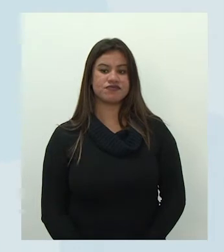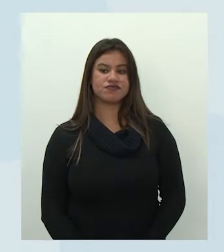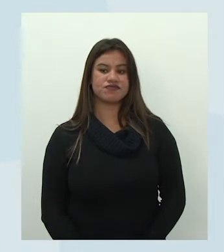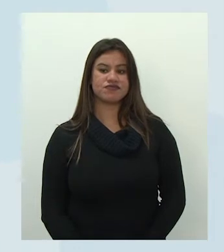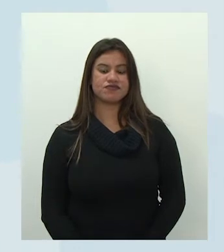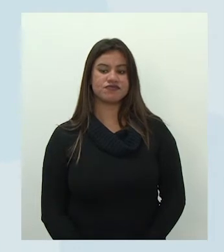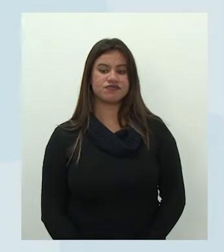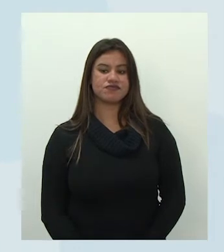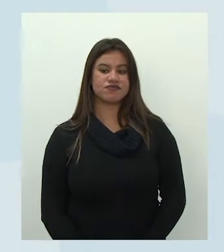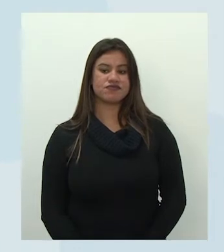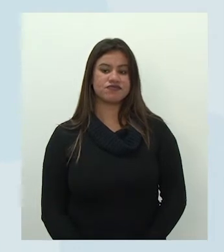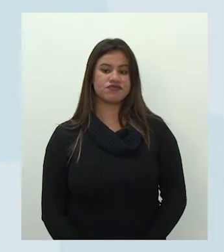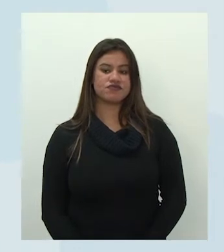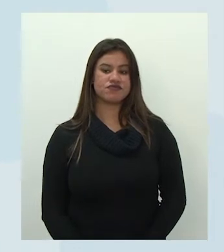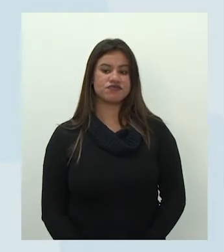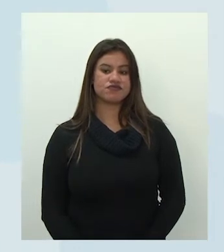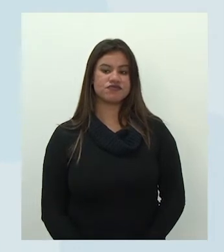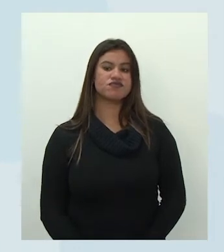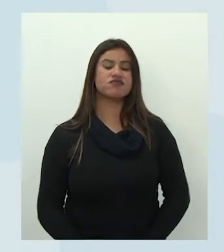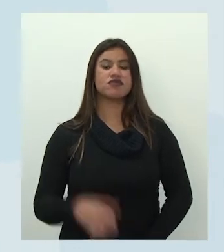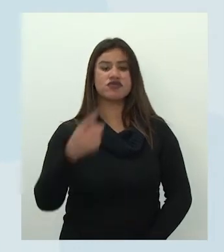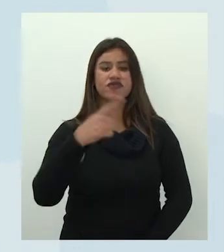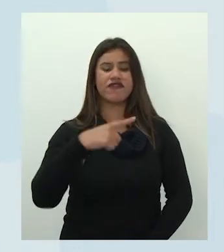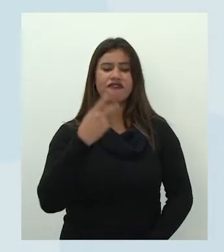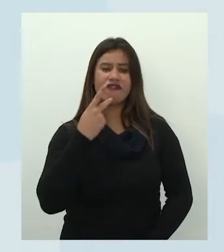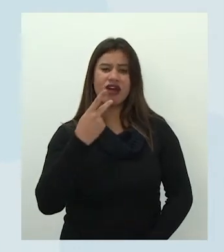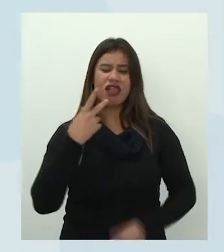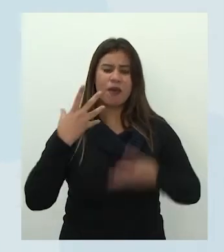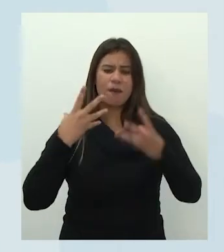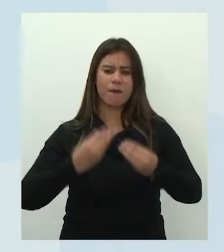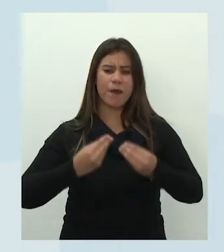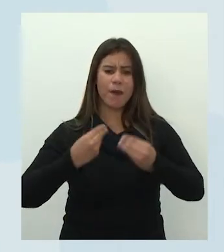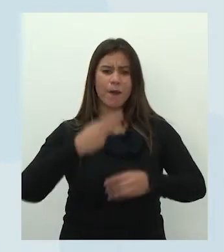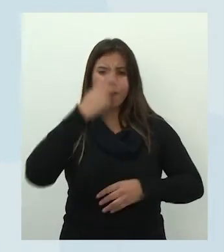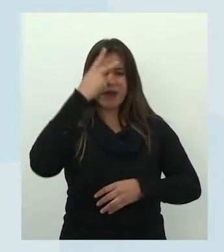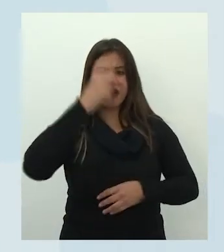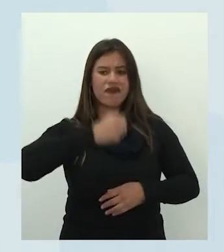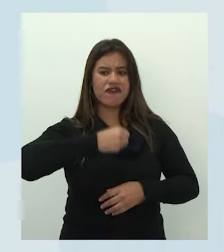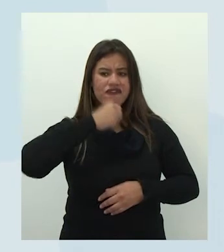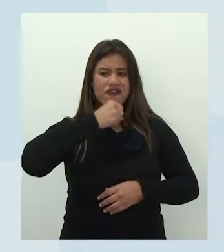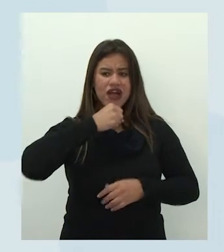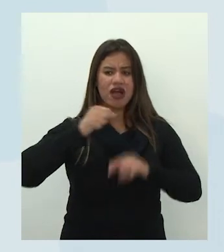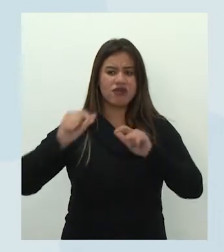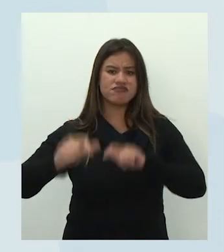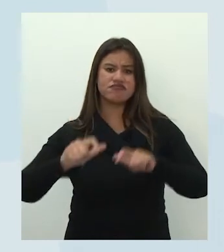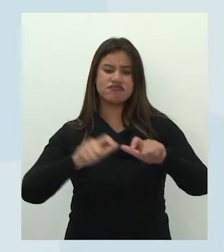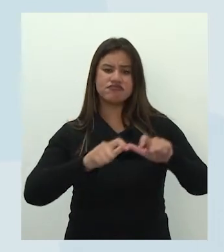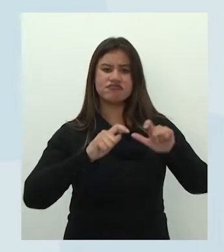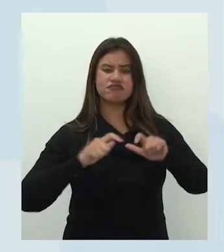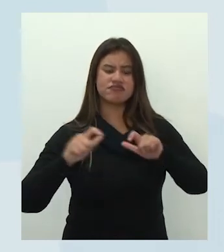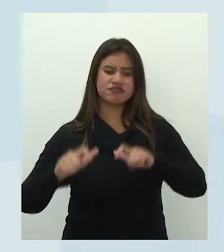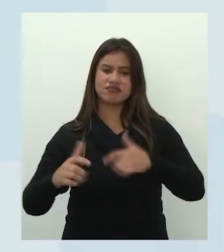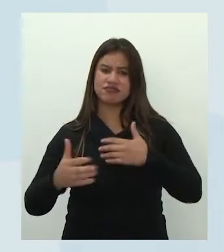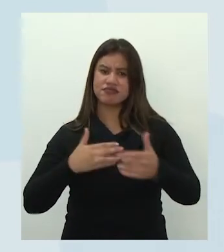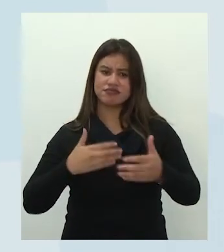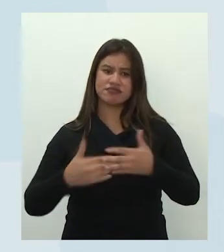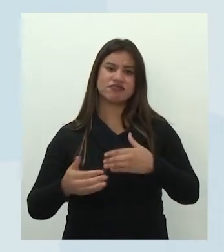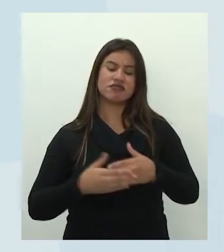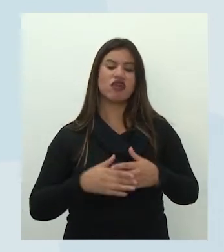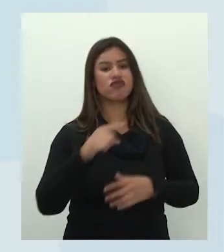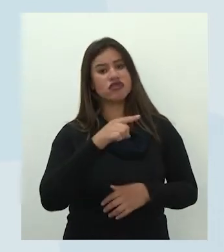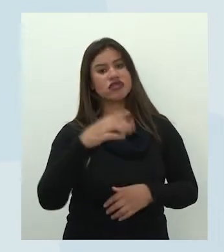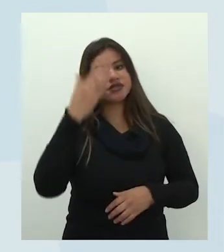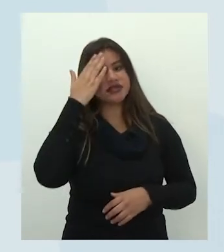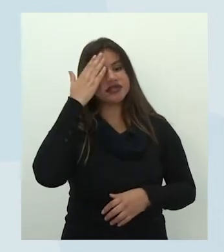Então, nós temos falado demais em envelhecimento em todos os lugares. Vocês devem saber